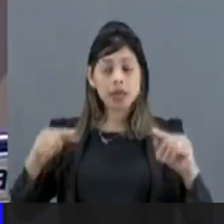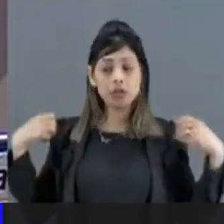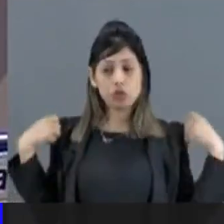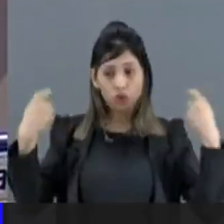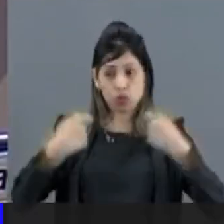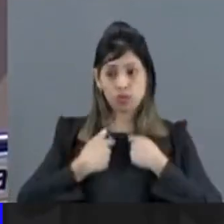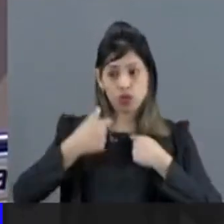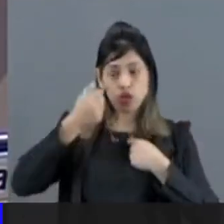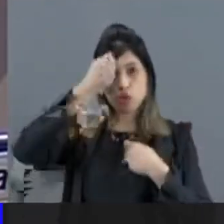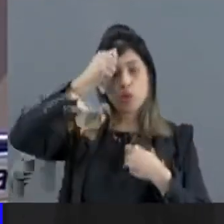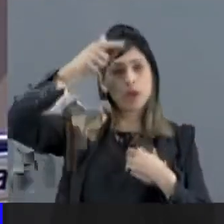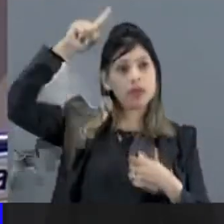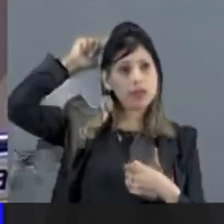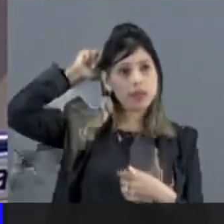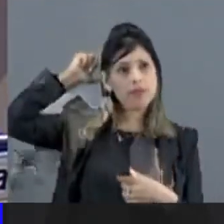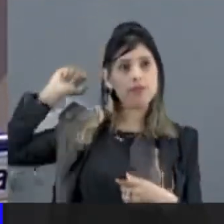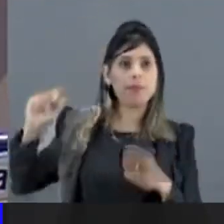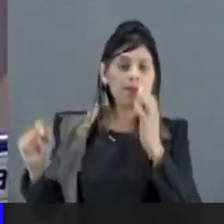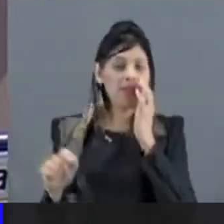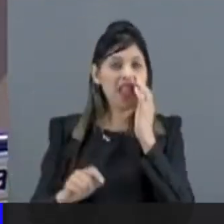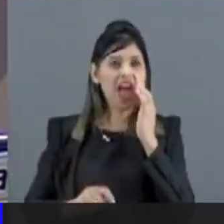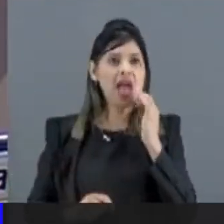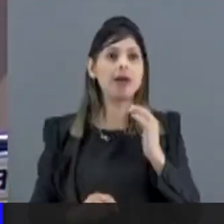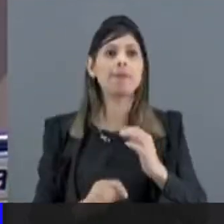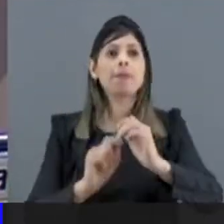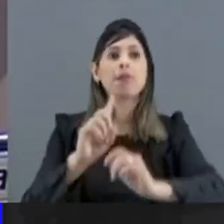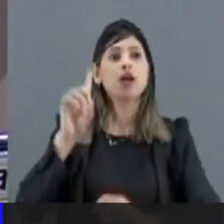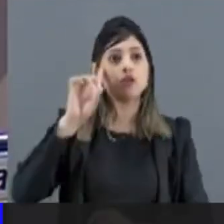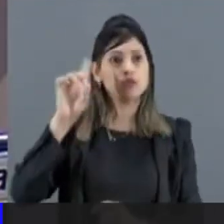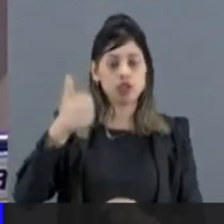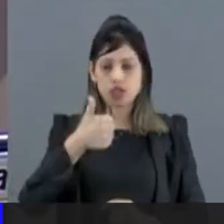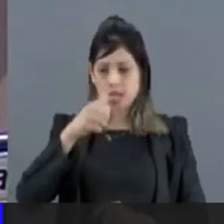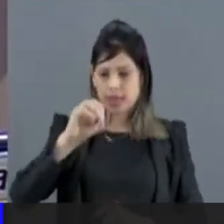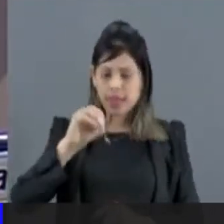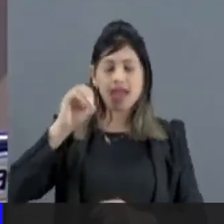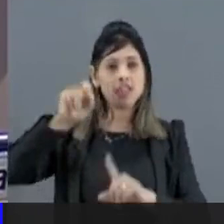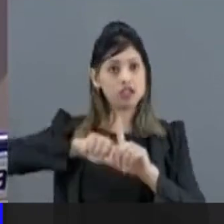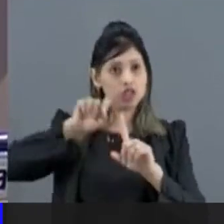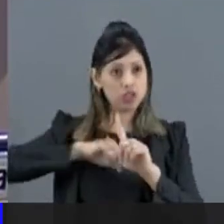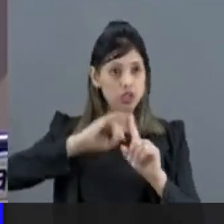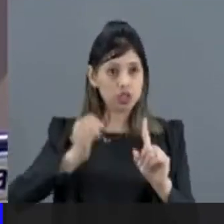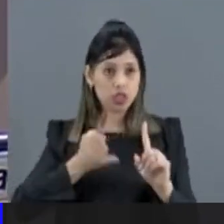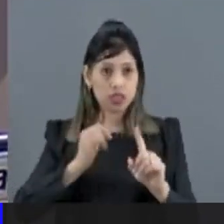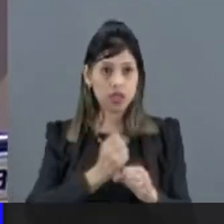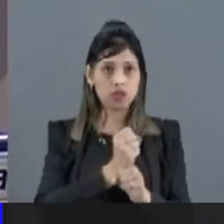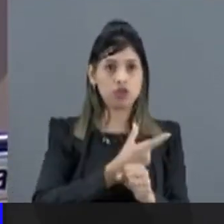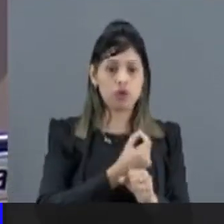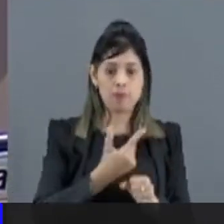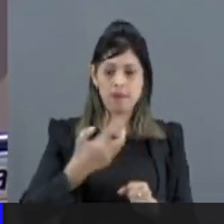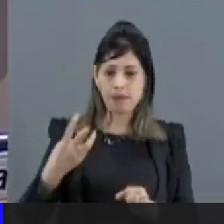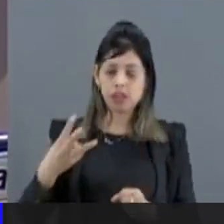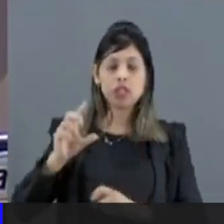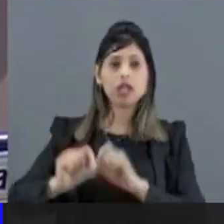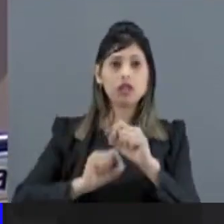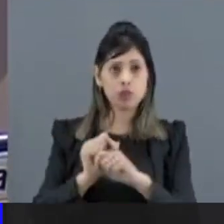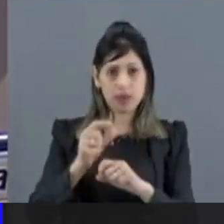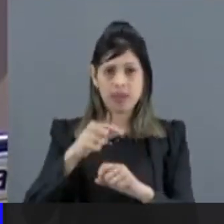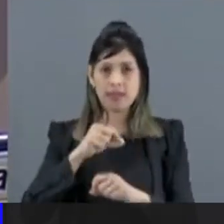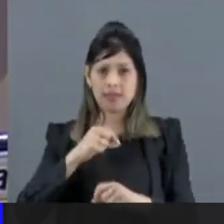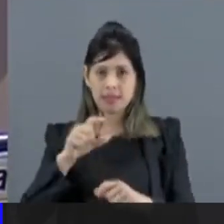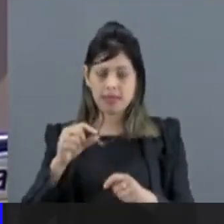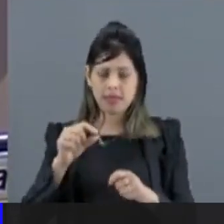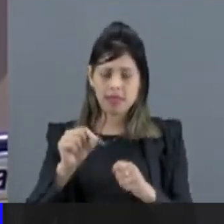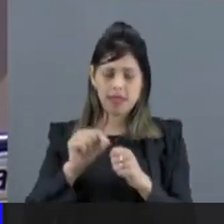de Moraes posteriormente no dia 10 de janeiro de 2023 em virtude de Investigações conduzidas pela Polícia